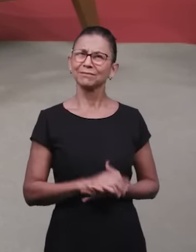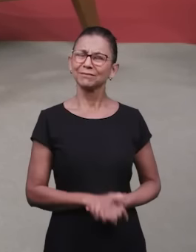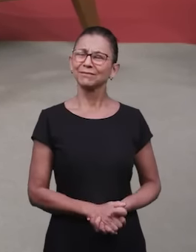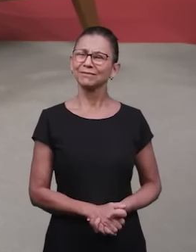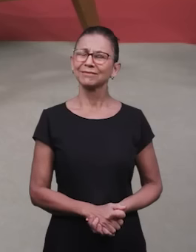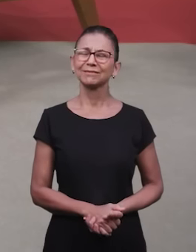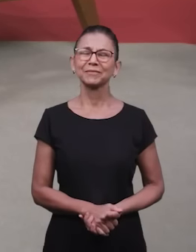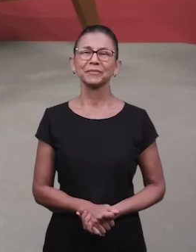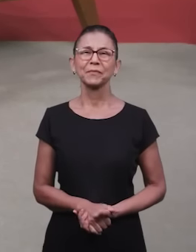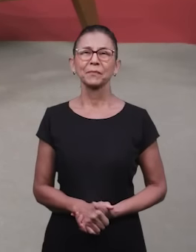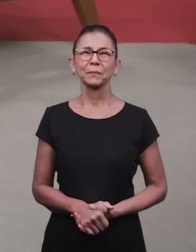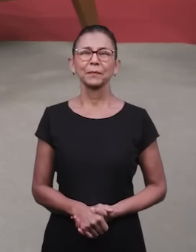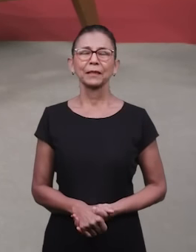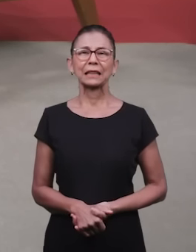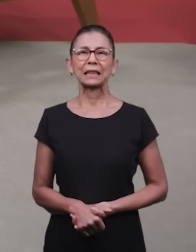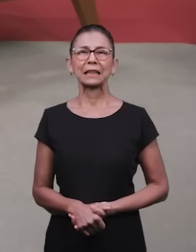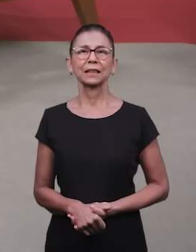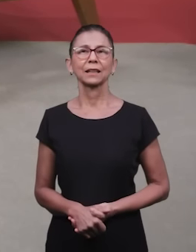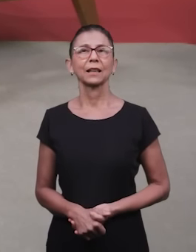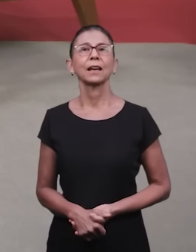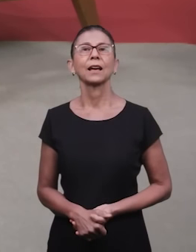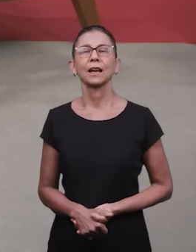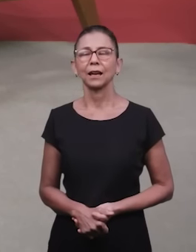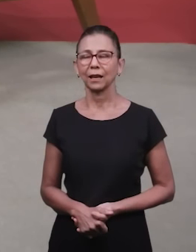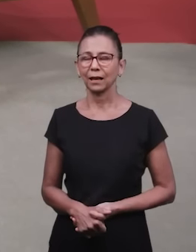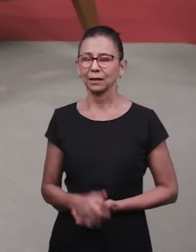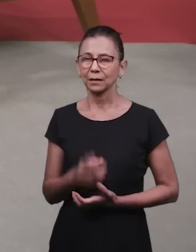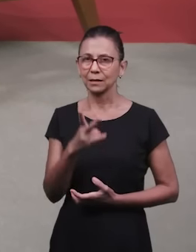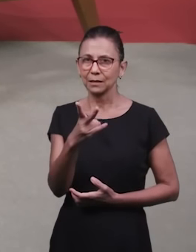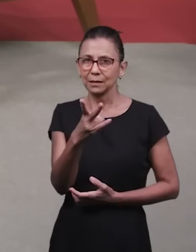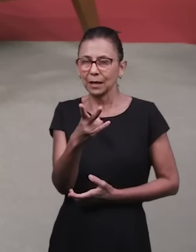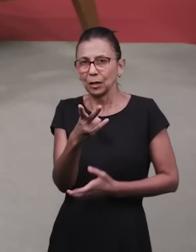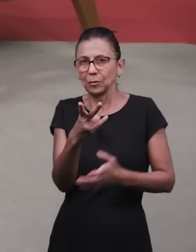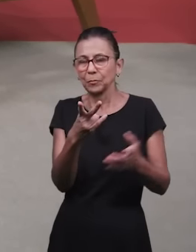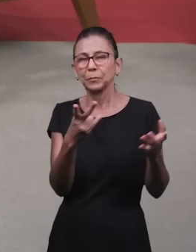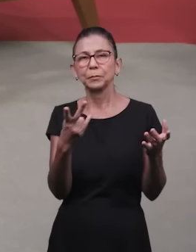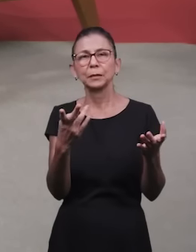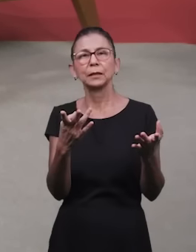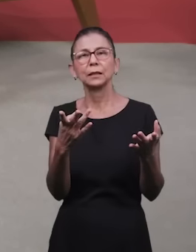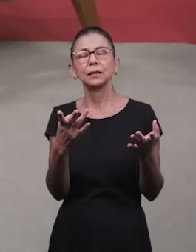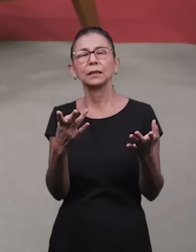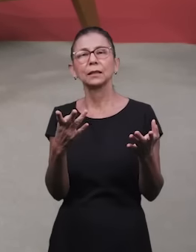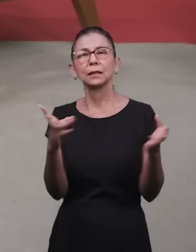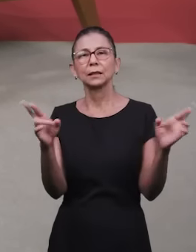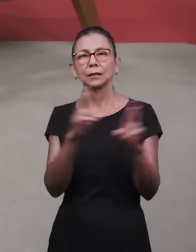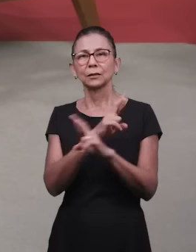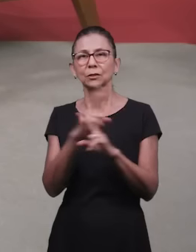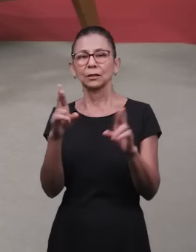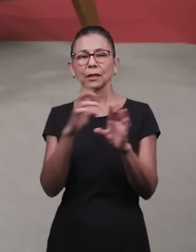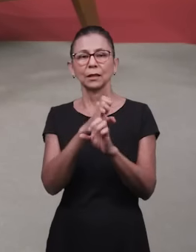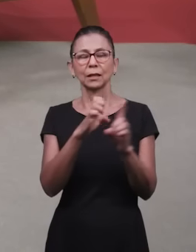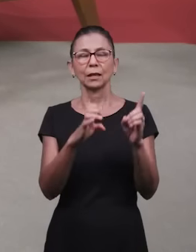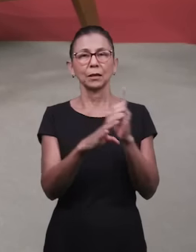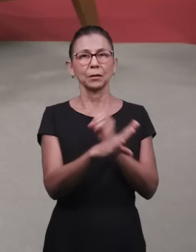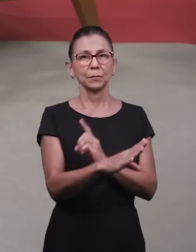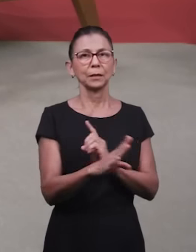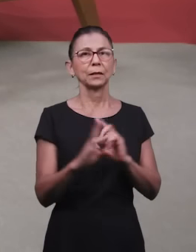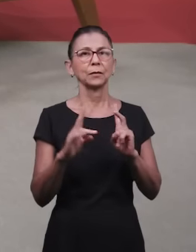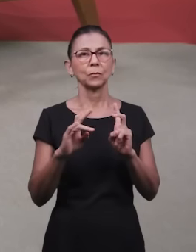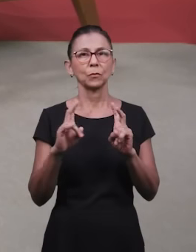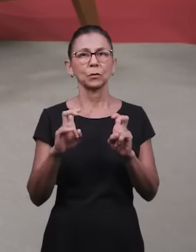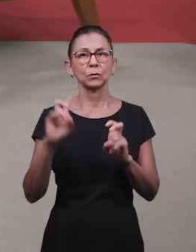que nós recebemos. E essa questão está sempre ligada ao assunto da Escola Bíblica Dominical. E que é o assunto que vai ser a base